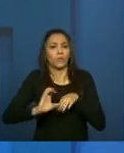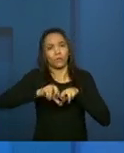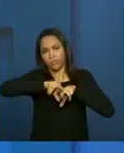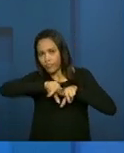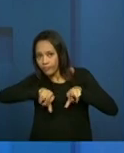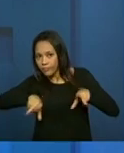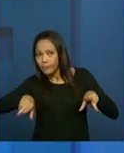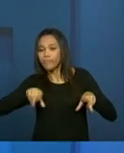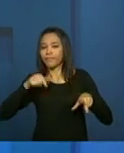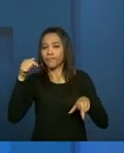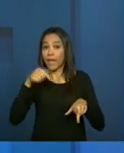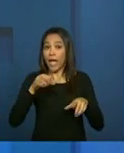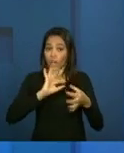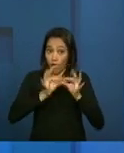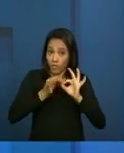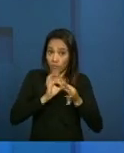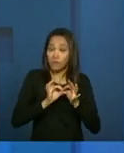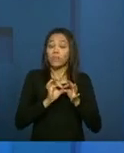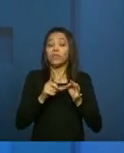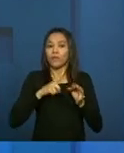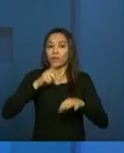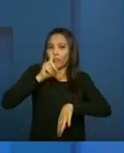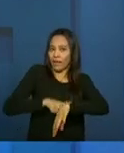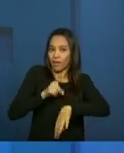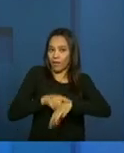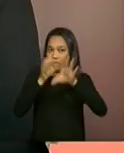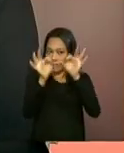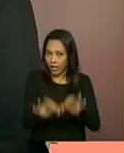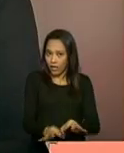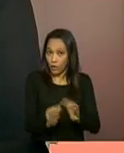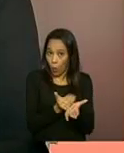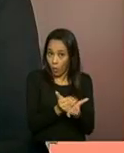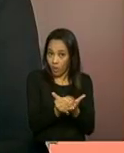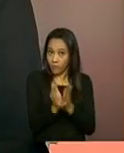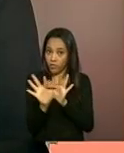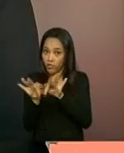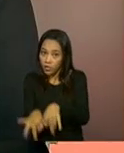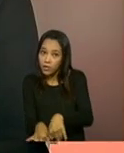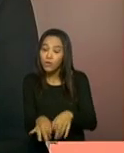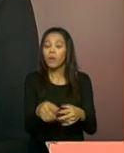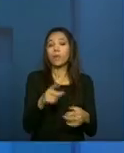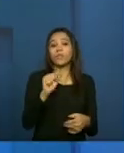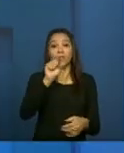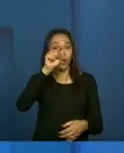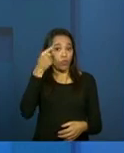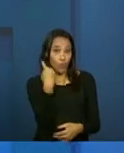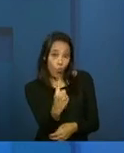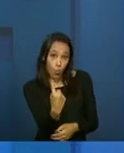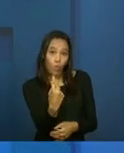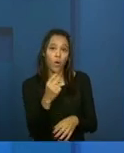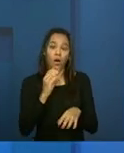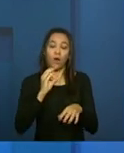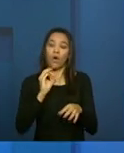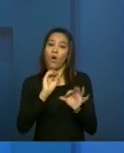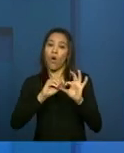oficinas, elas, em geral, têm um tempo pré-determinado. Pode ser uma oficina única ou vários encontros, dependendo